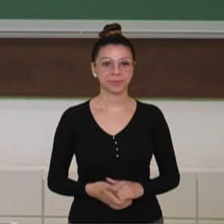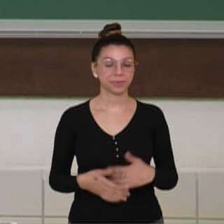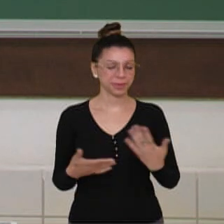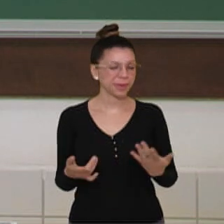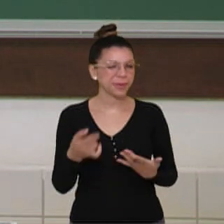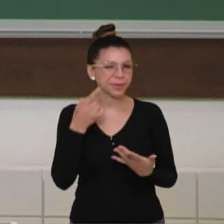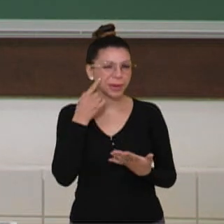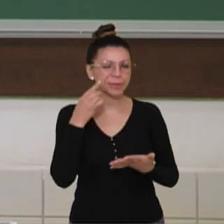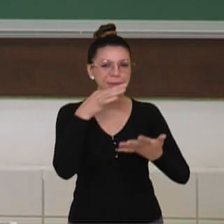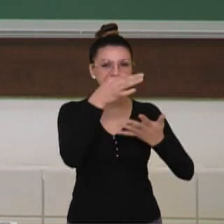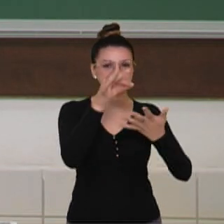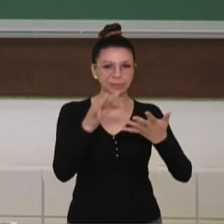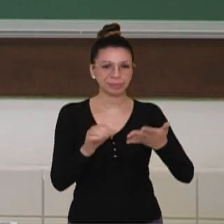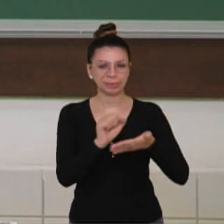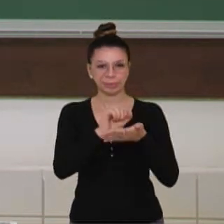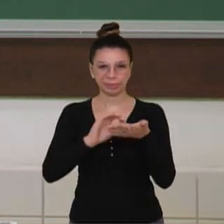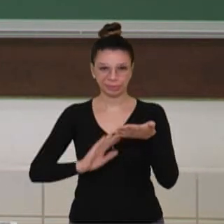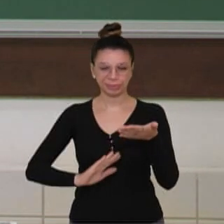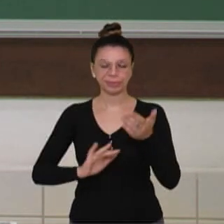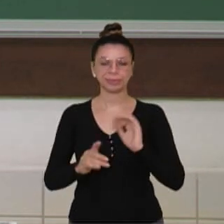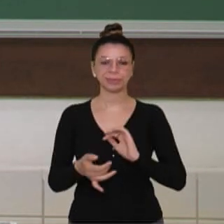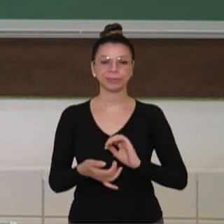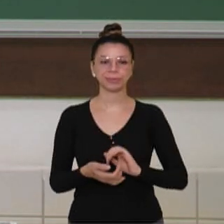Vamos corrigir a nossa questão?